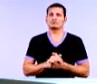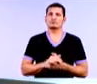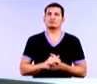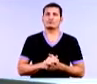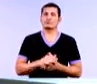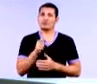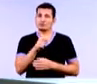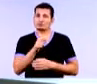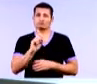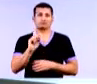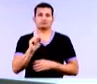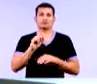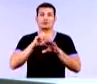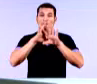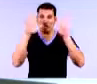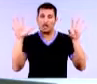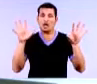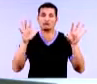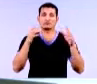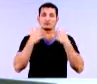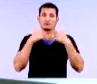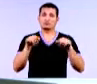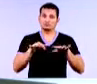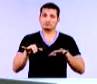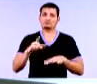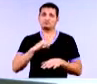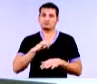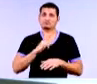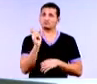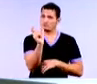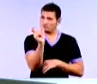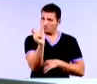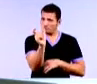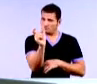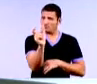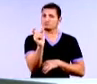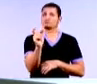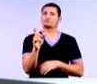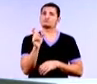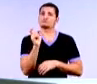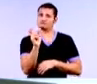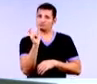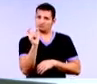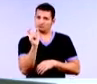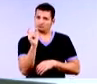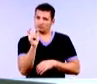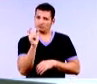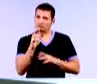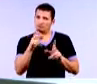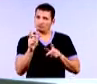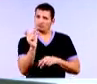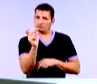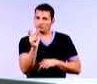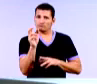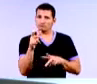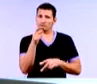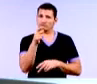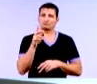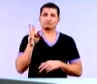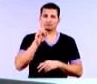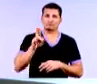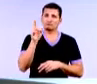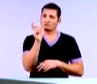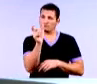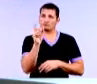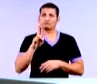também não fica tão claro na linguagem de programação. Ela tem as palavras reservadas de forma a você realmente utilizá-las,